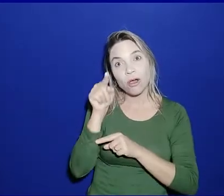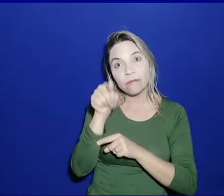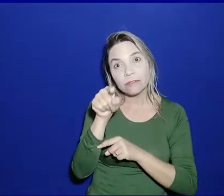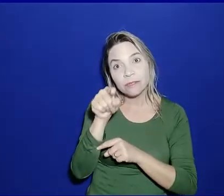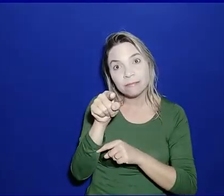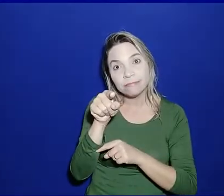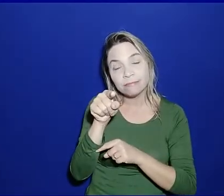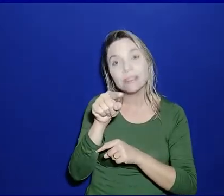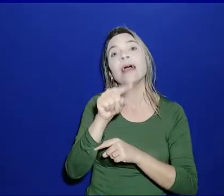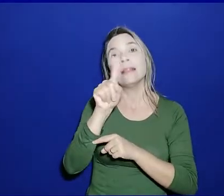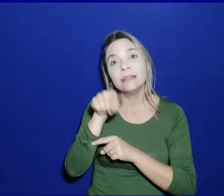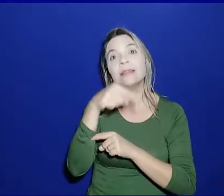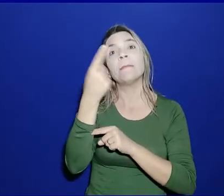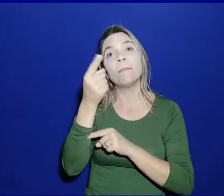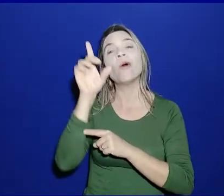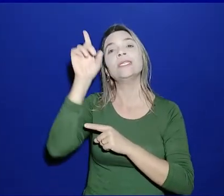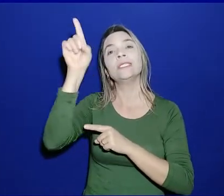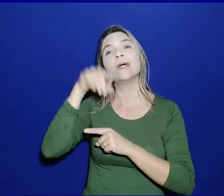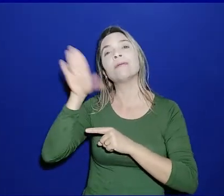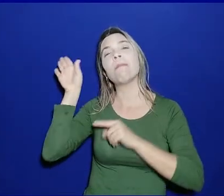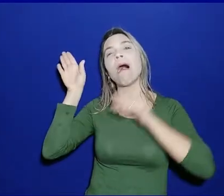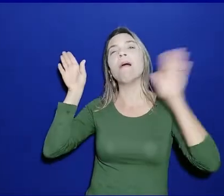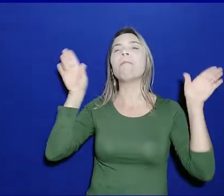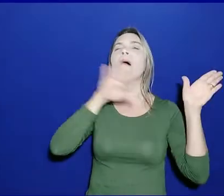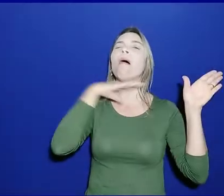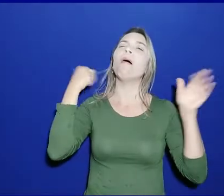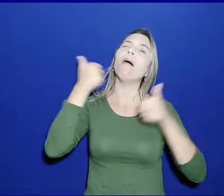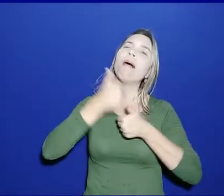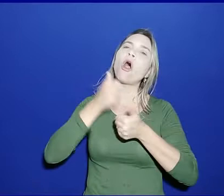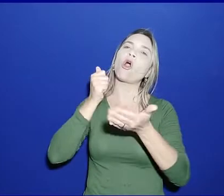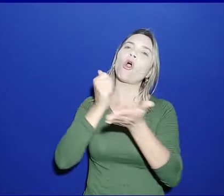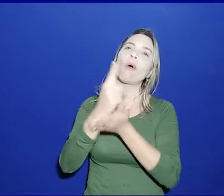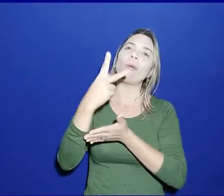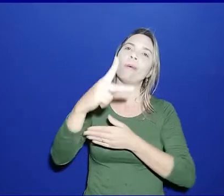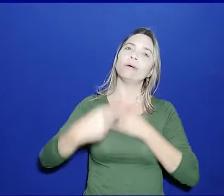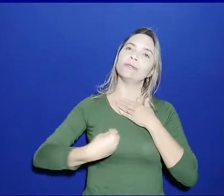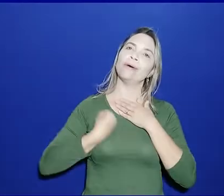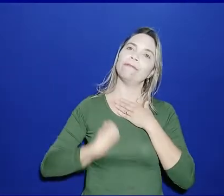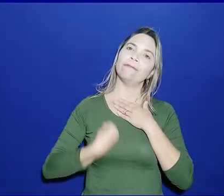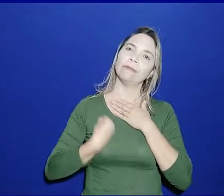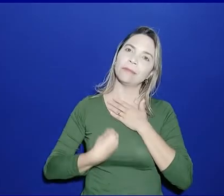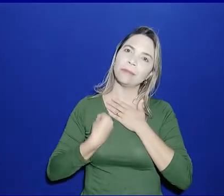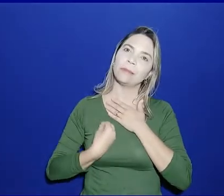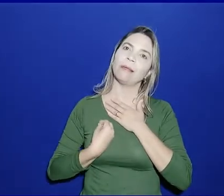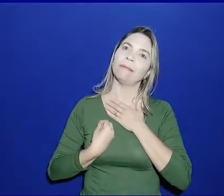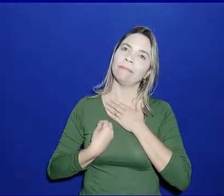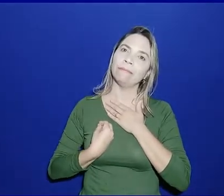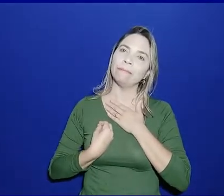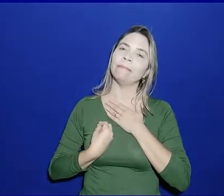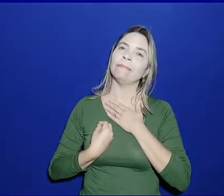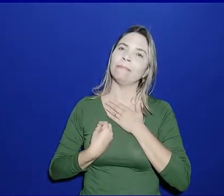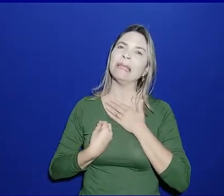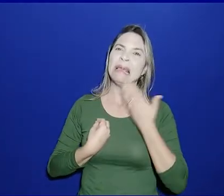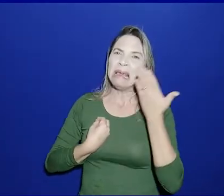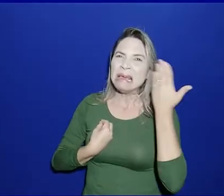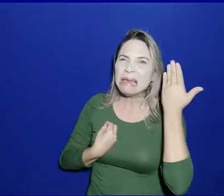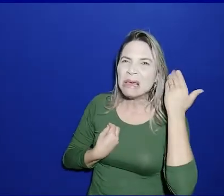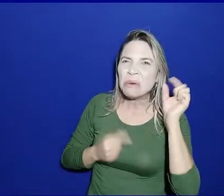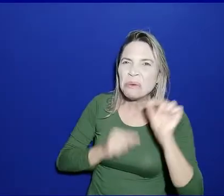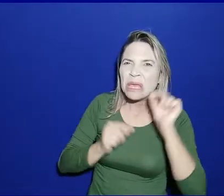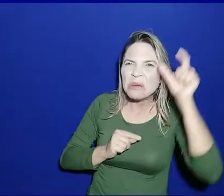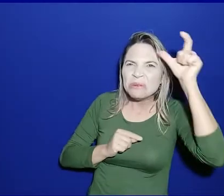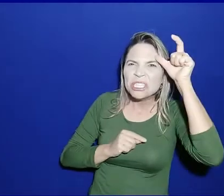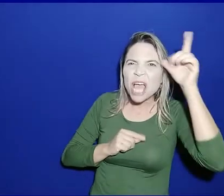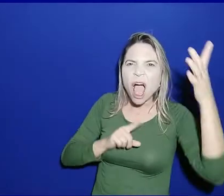Deus, depois porque foram comprados pelo alto preço do sangue de Jesus no Calvário. Satanás havia se apossado